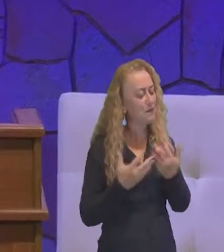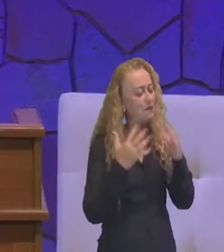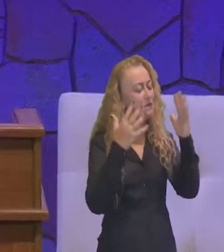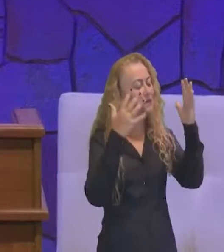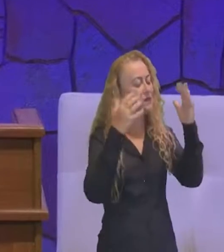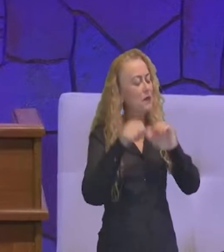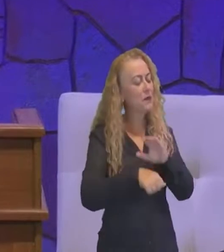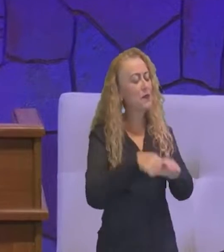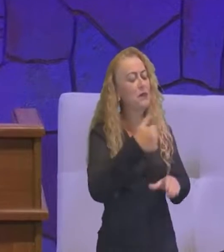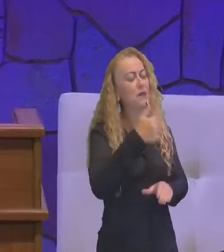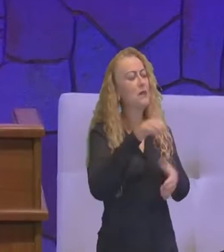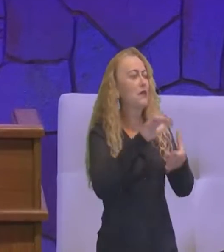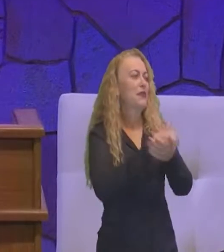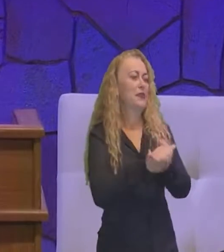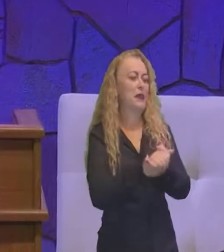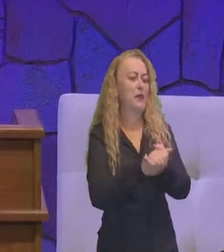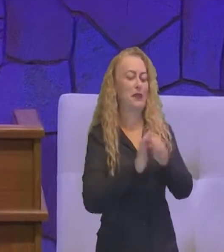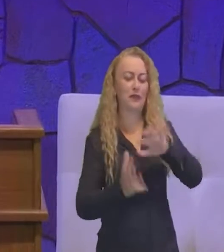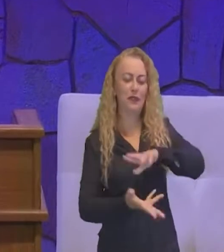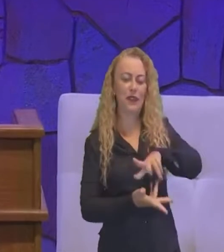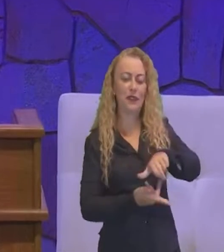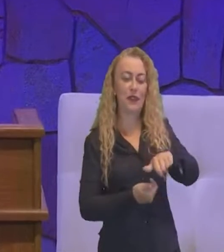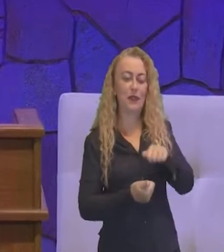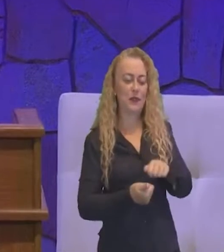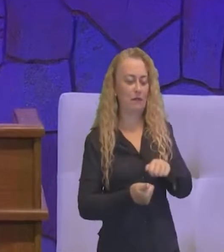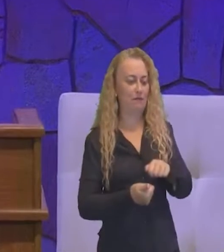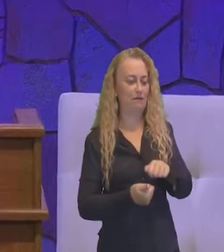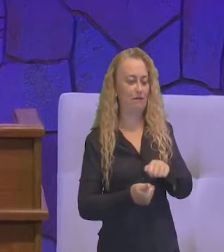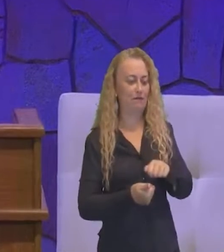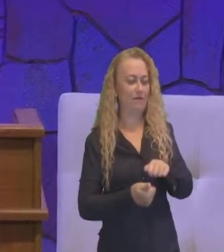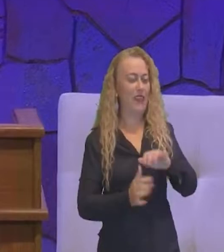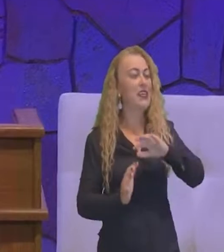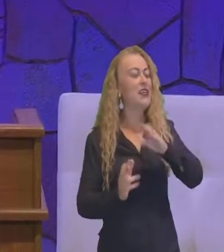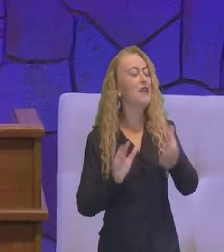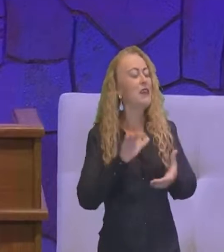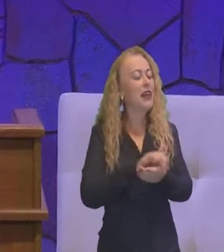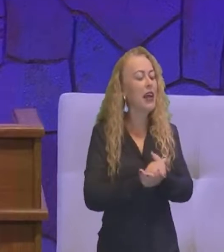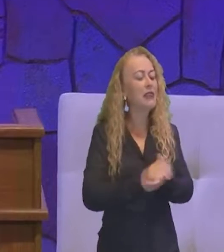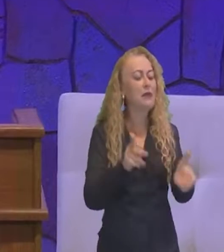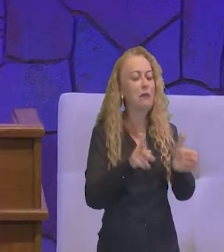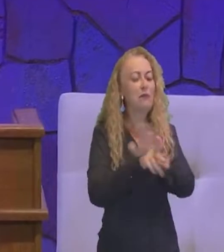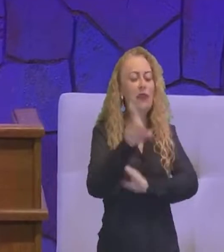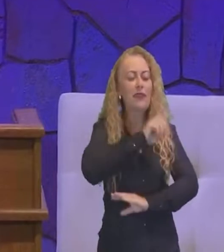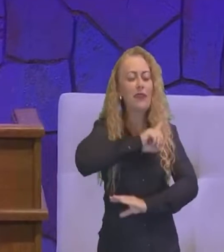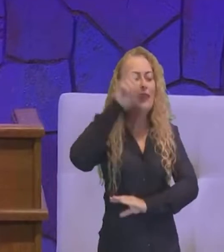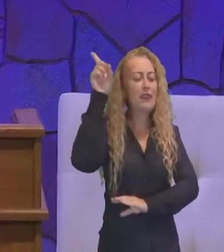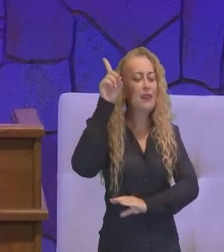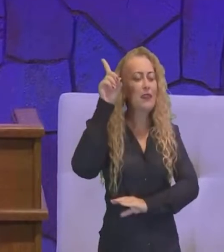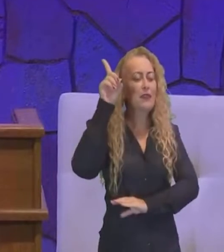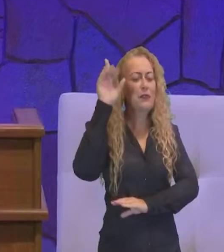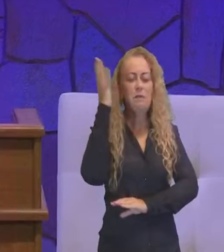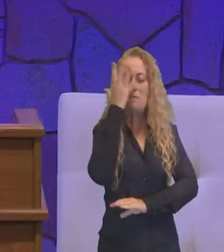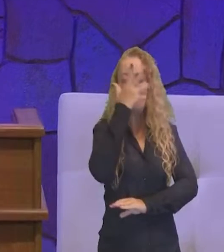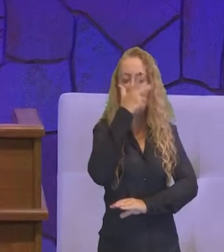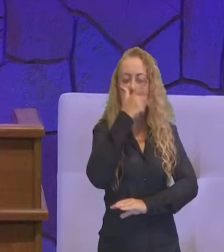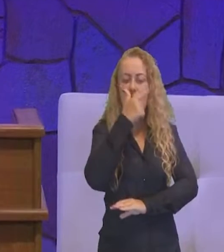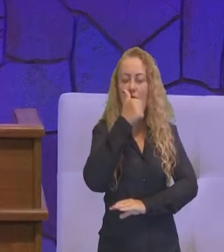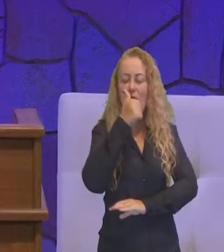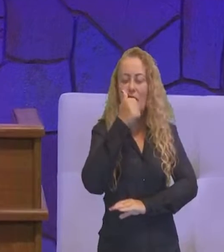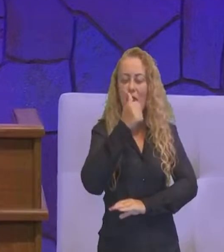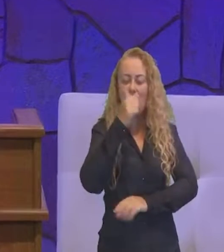casamento na face da terra. Casamento é divino. Casamento é de Deus, Casamento tem uma visão